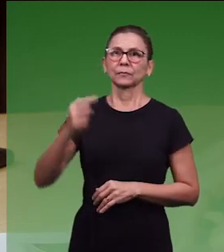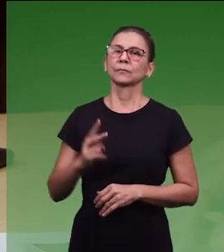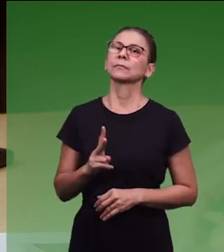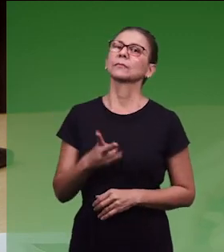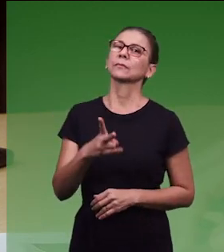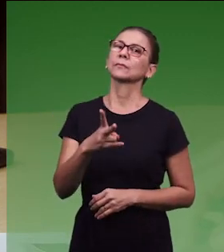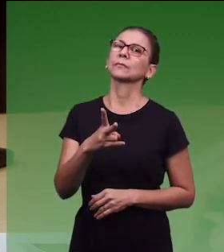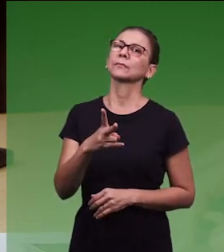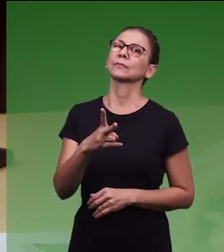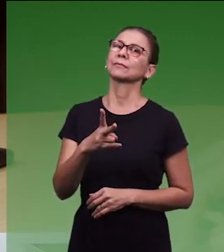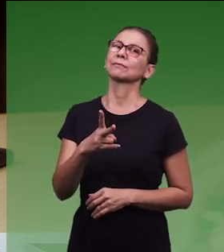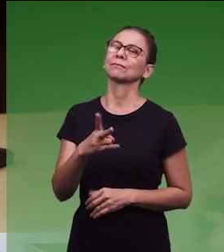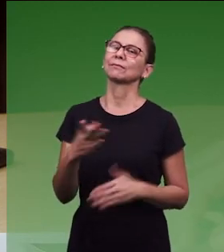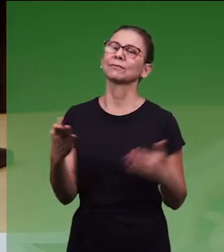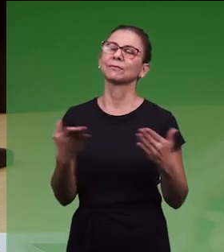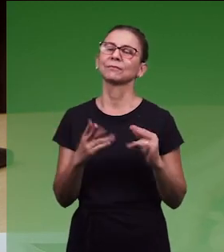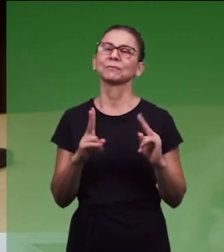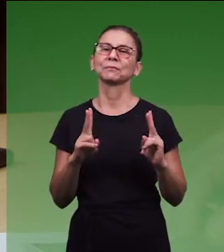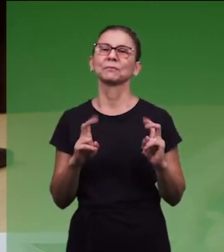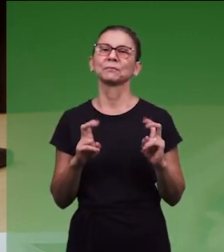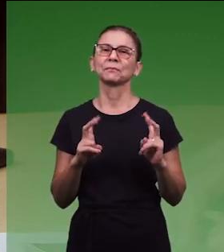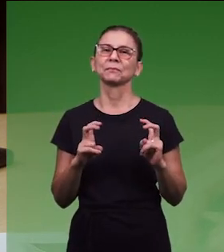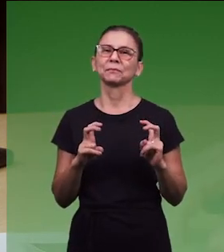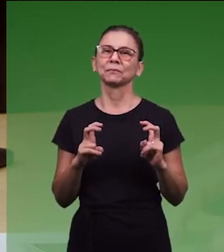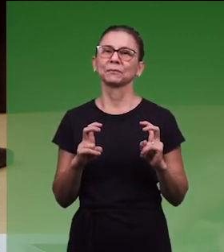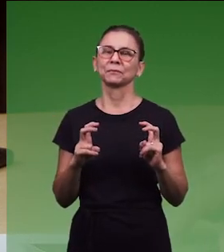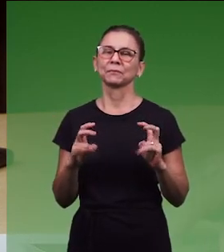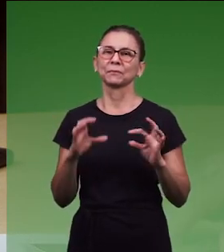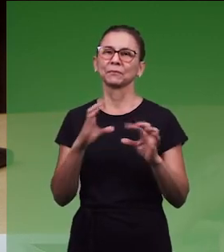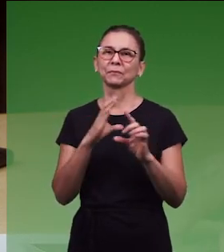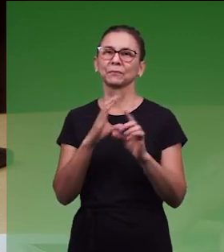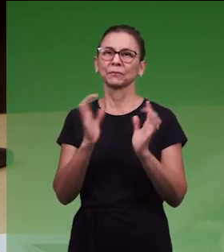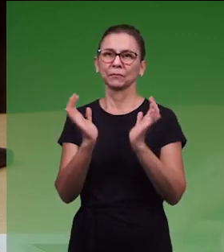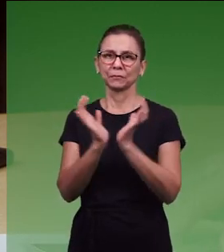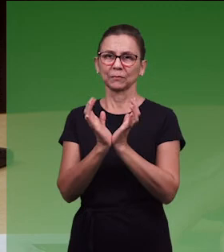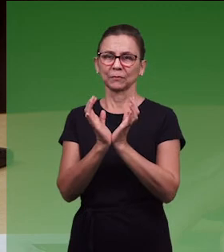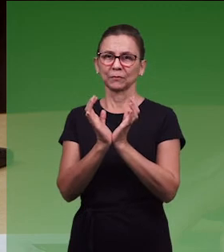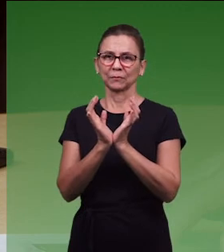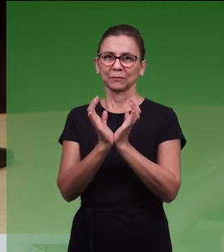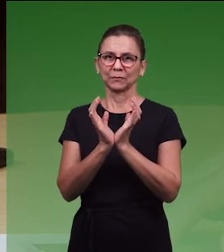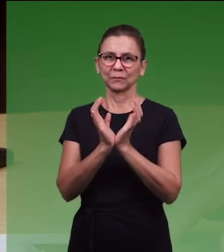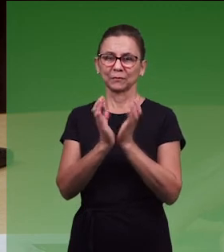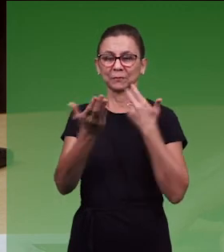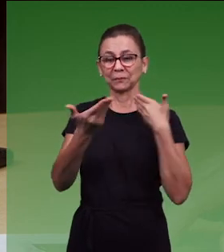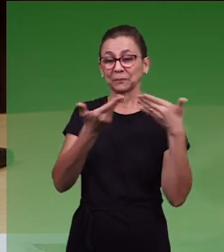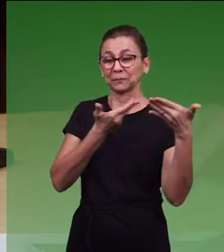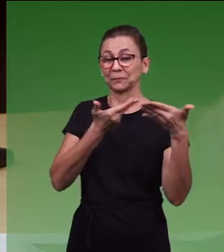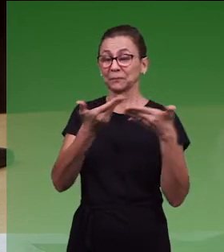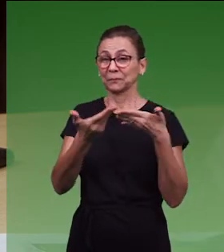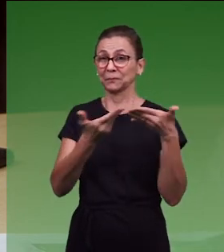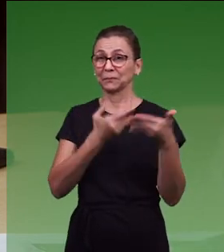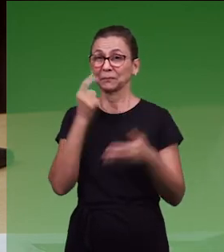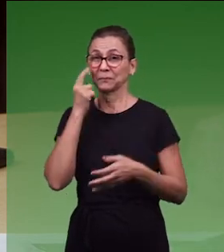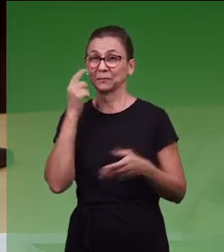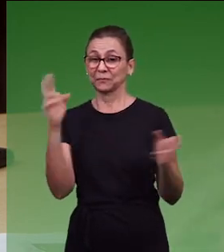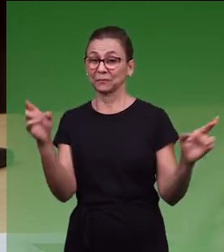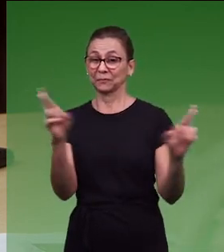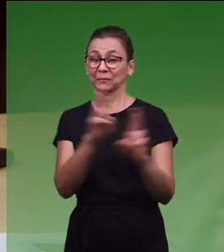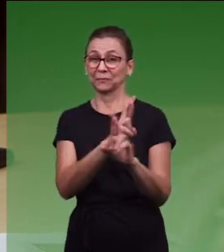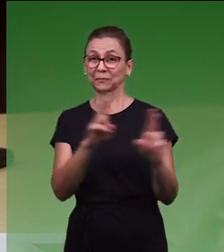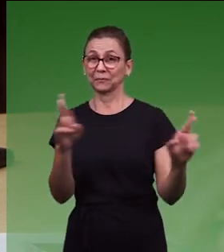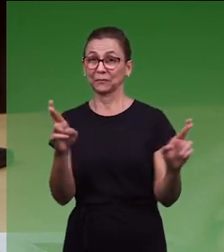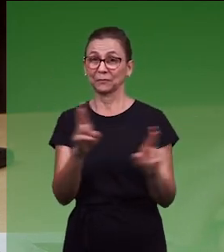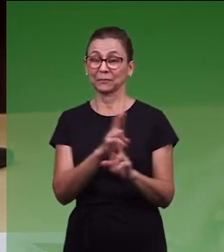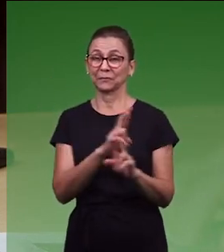continuaremos agora abordando o tema grupo de assistência e o irmão vai ver que há uma associação deste